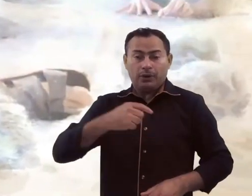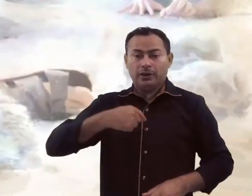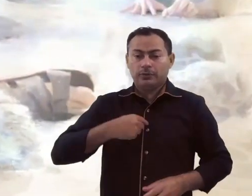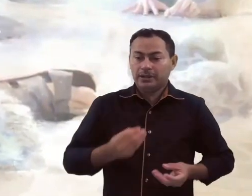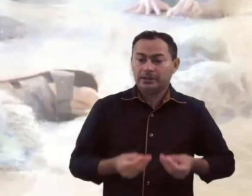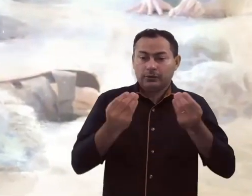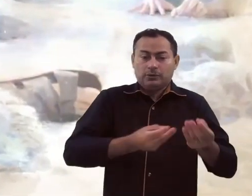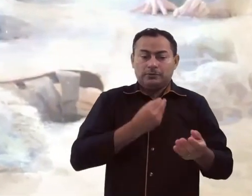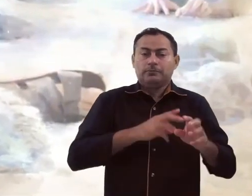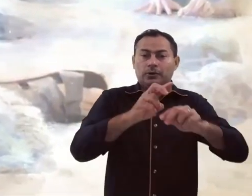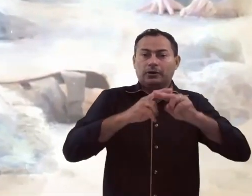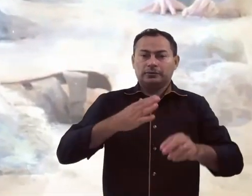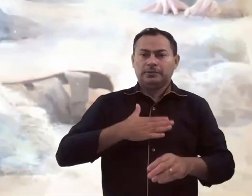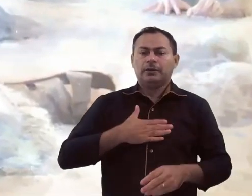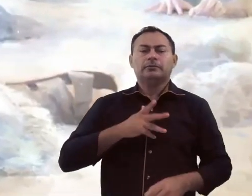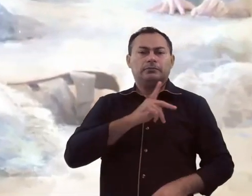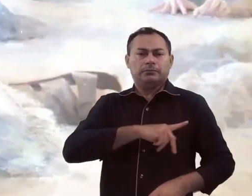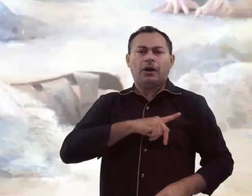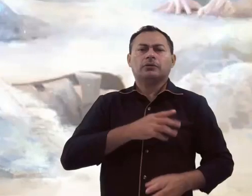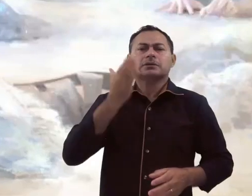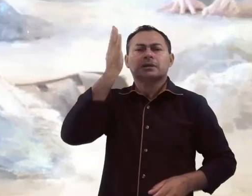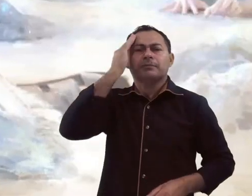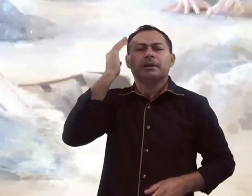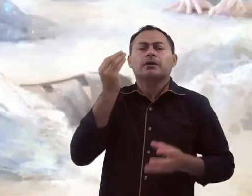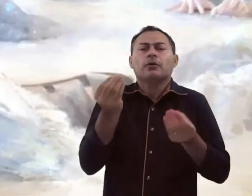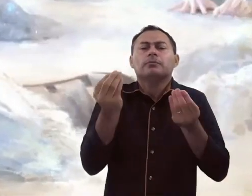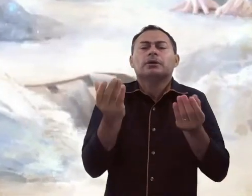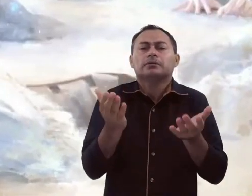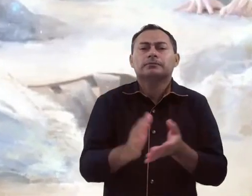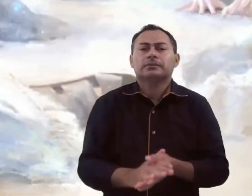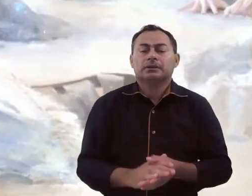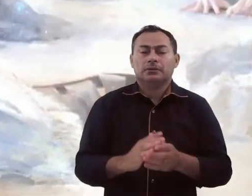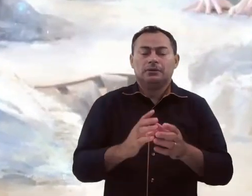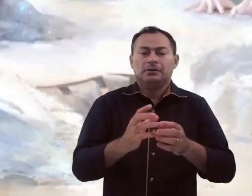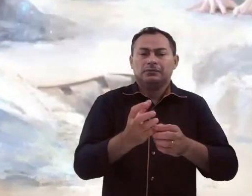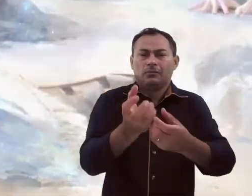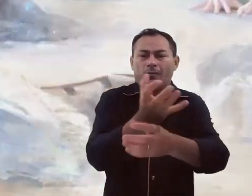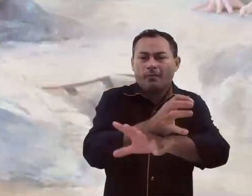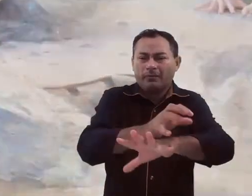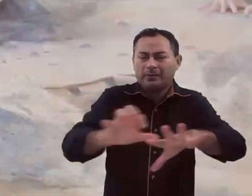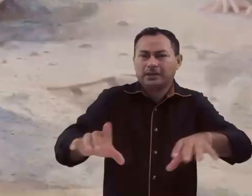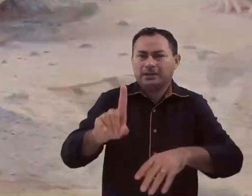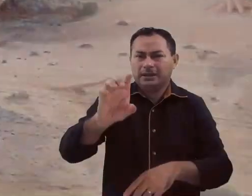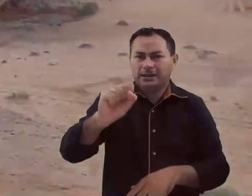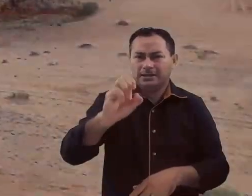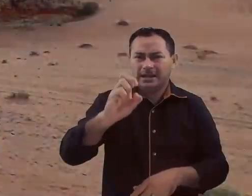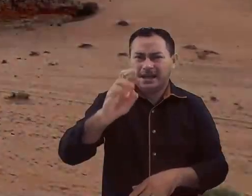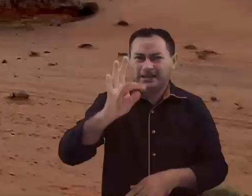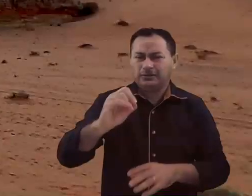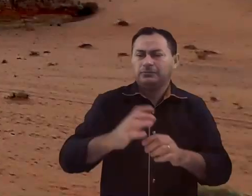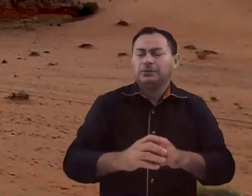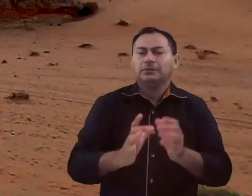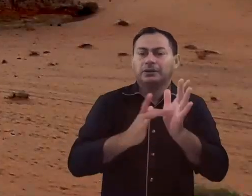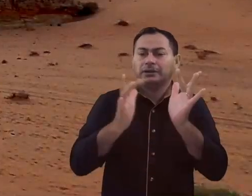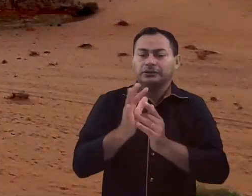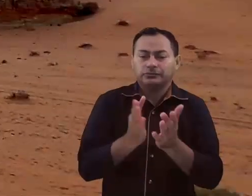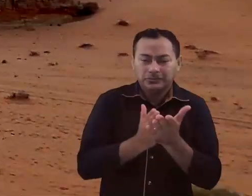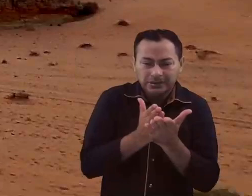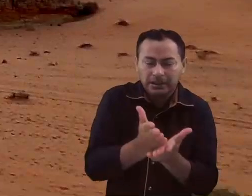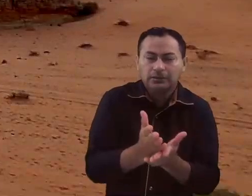se entregou por mim. Como Paulo sabia disto? Aparentemente no deserto da Arábia, o Cristo